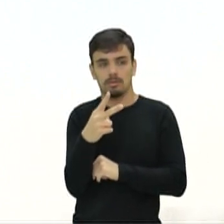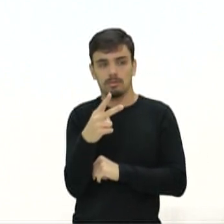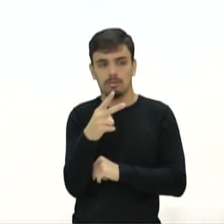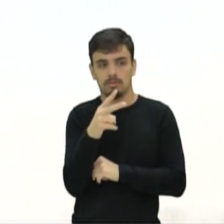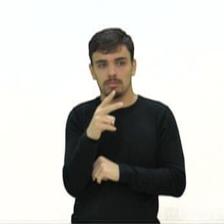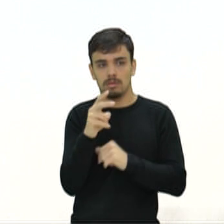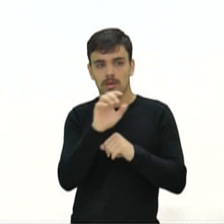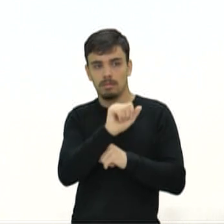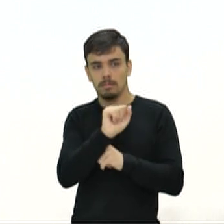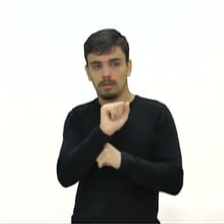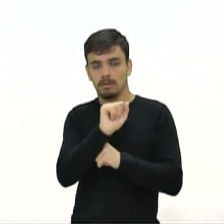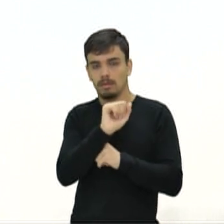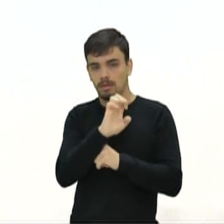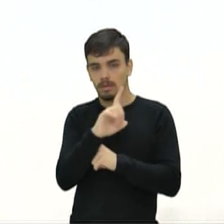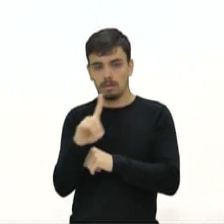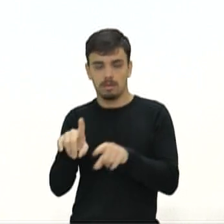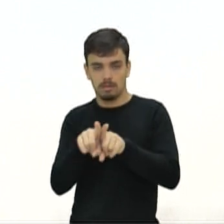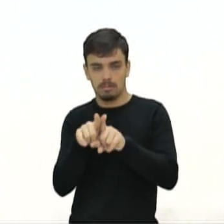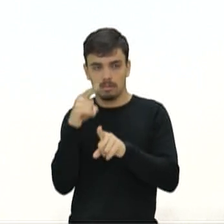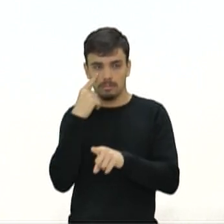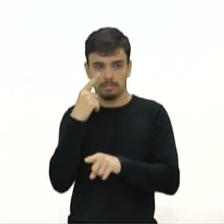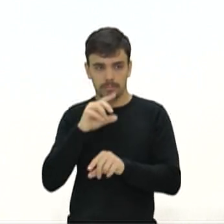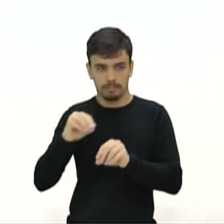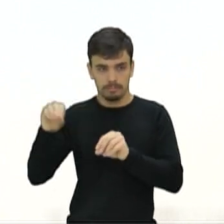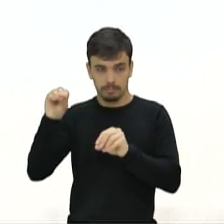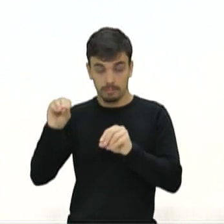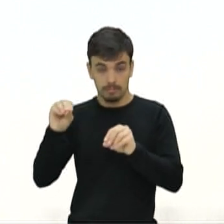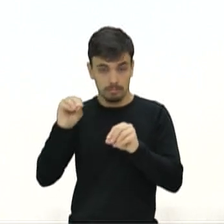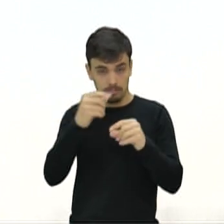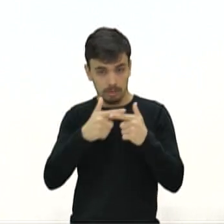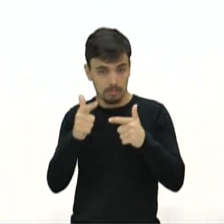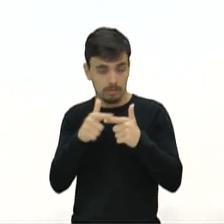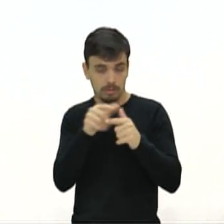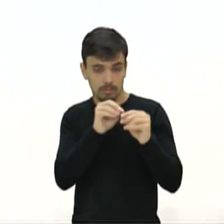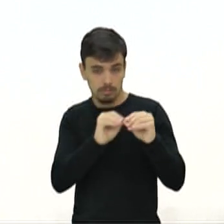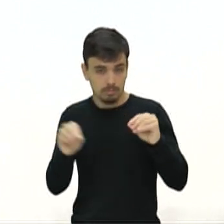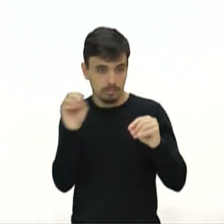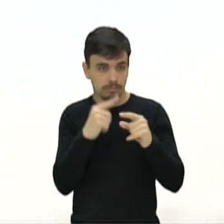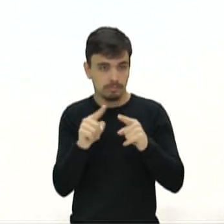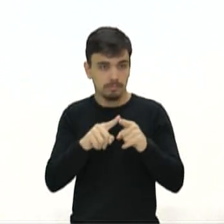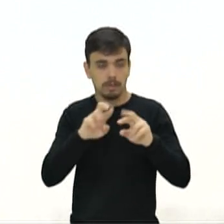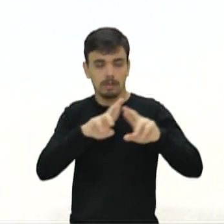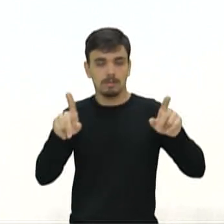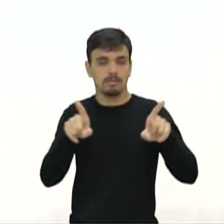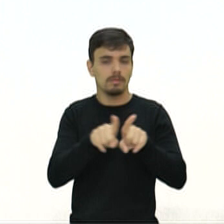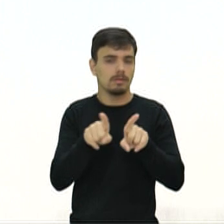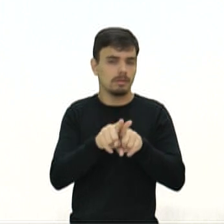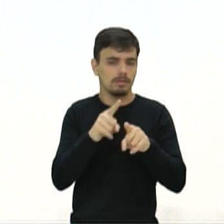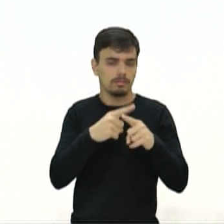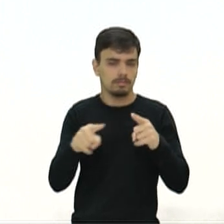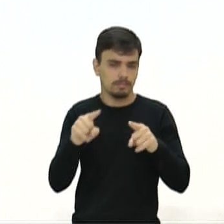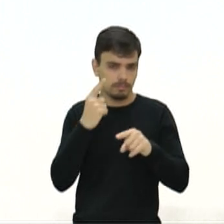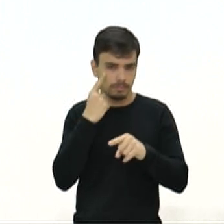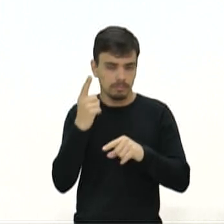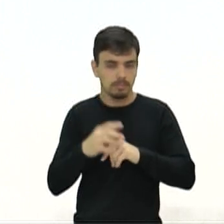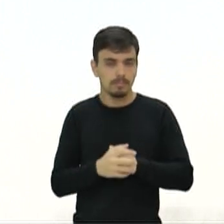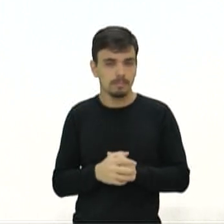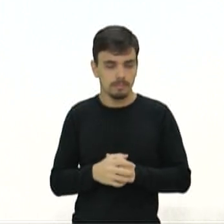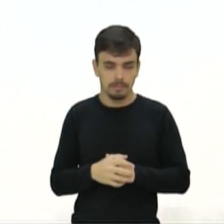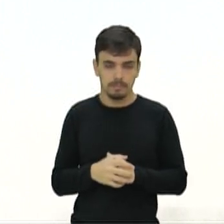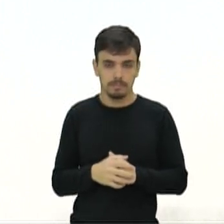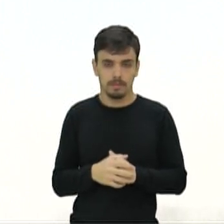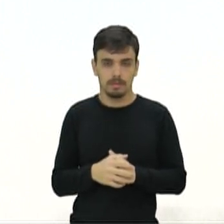distância. Pessoal, passei o campo elétrico dividindo, né, a diferença de potencial dividido pelo campo elétrico vai me dar a